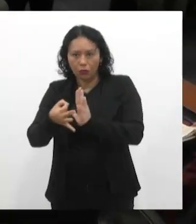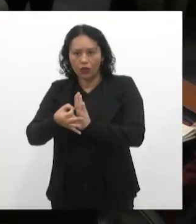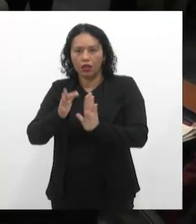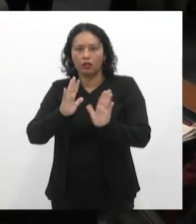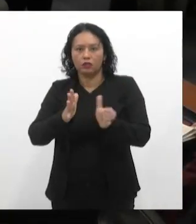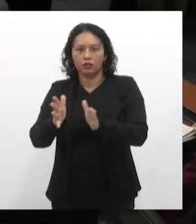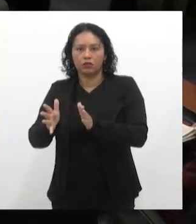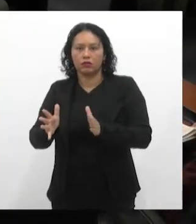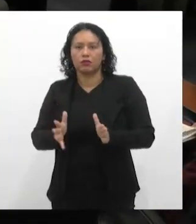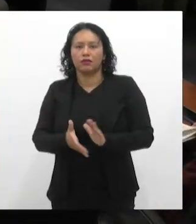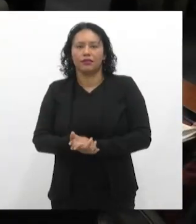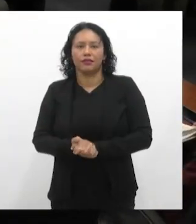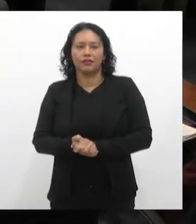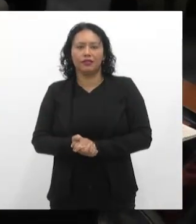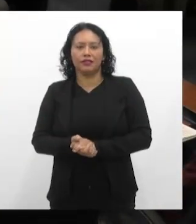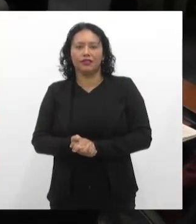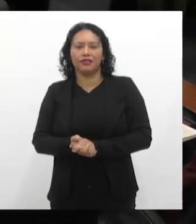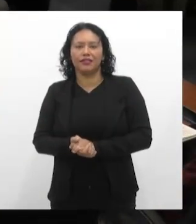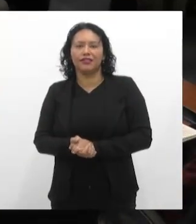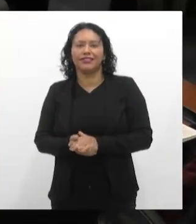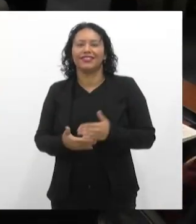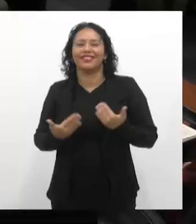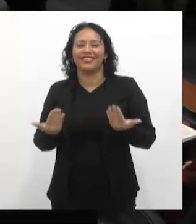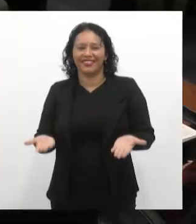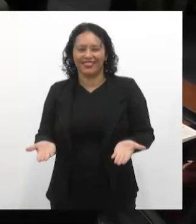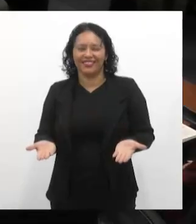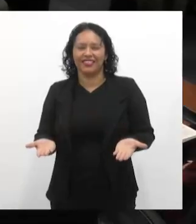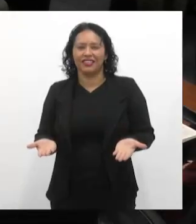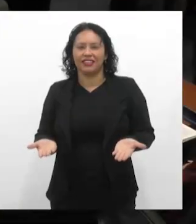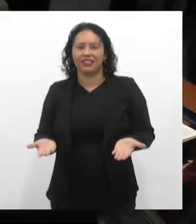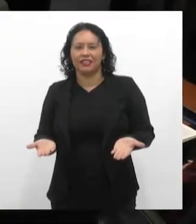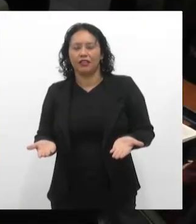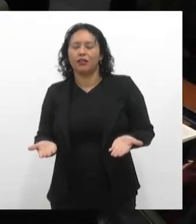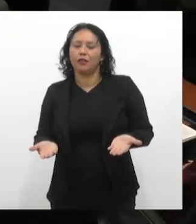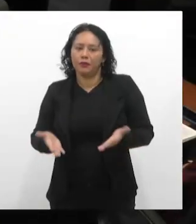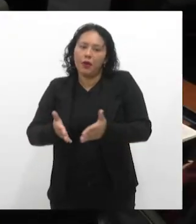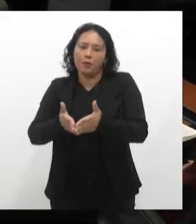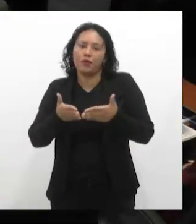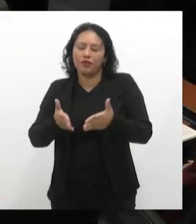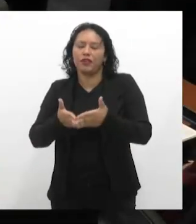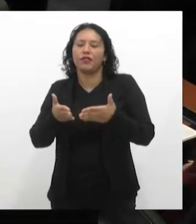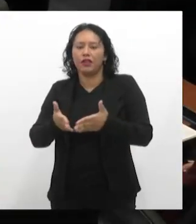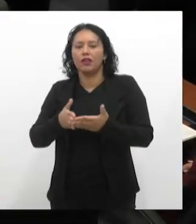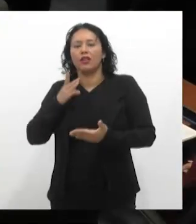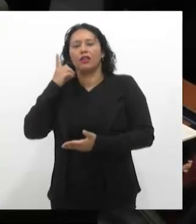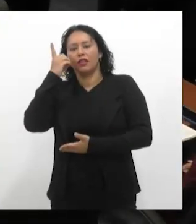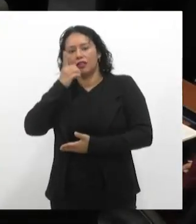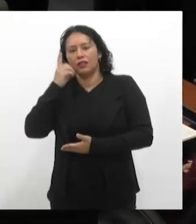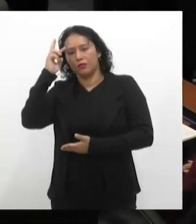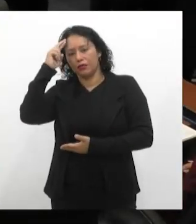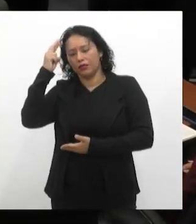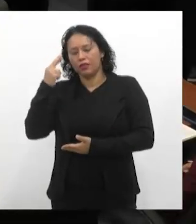eu quero defender o destaque. Você quer que eu... Pois não, com a por palavra, favor. deputada Renata Muito Souza, obrigada. para